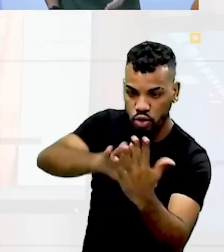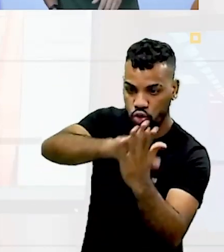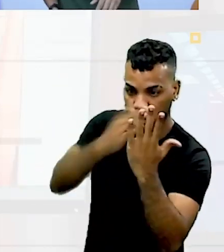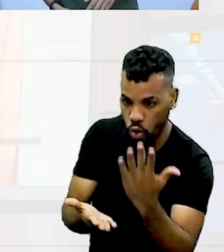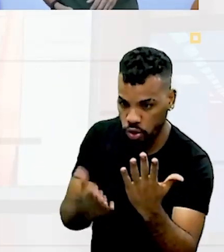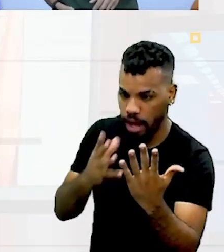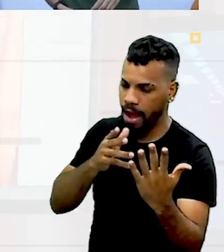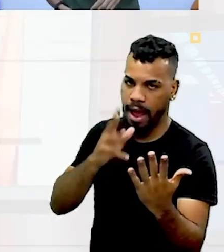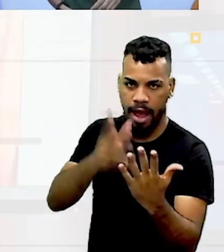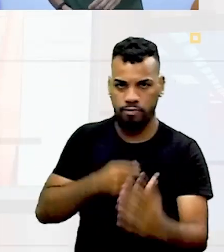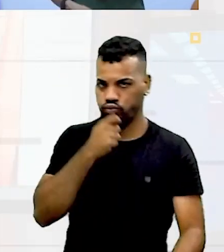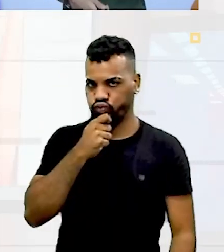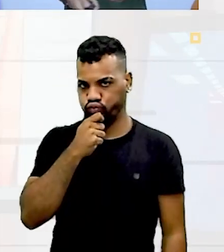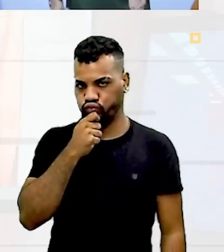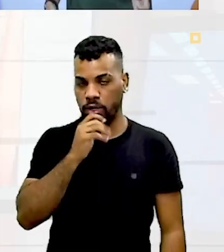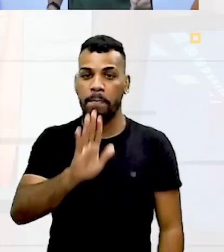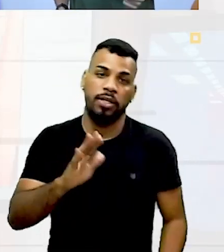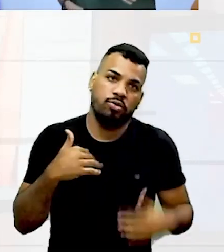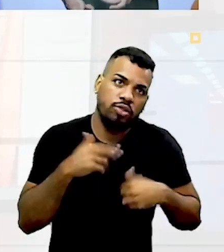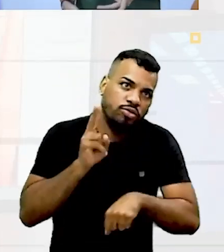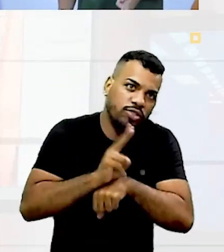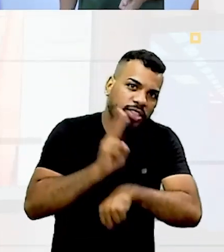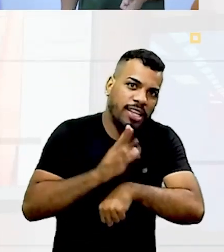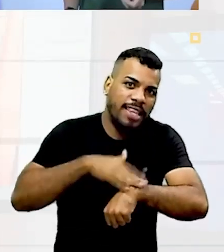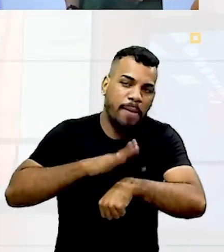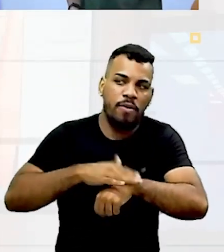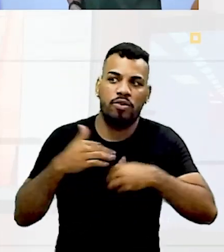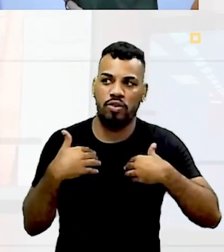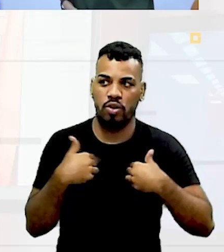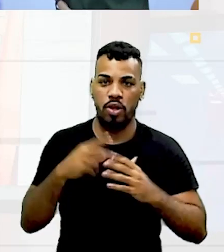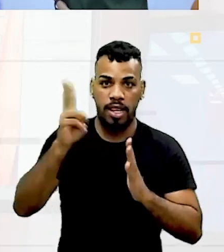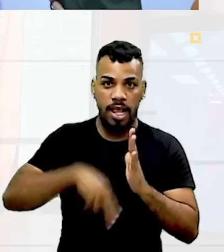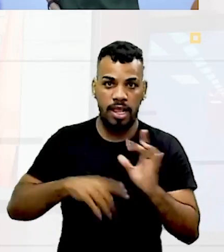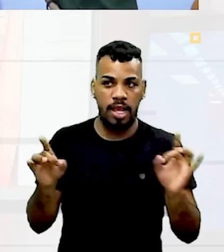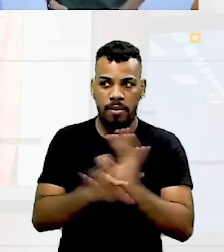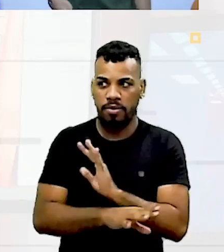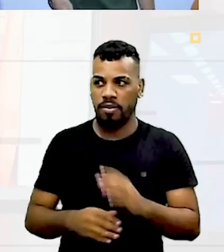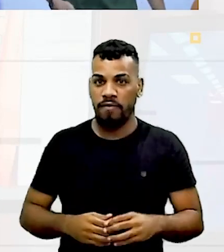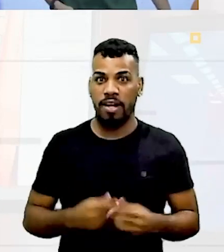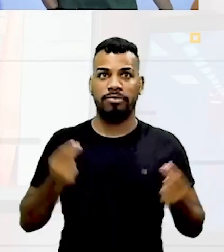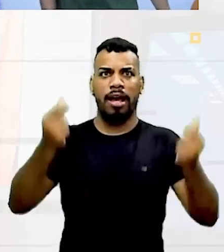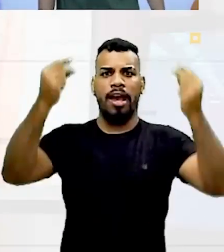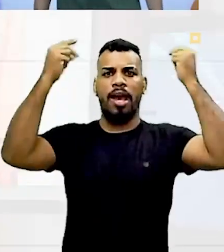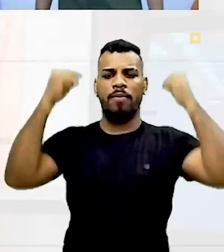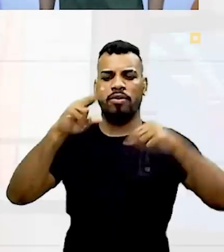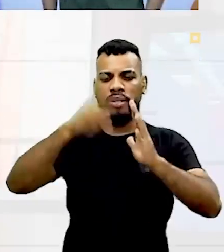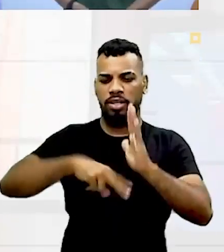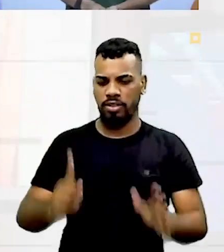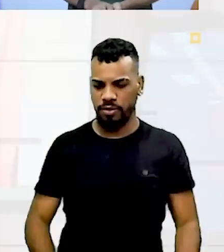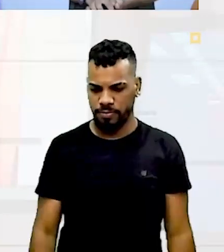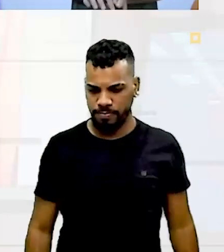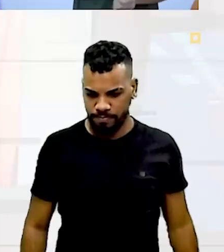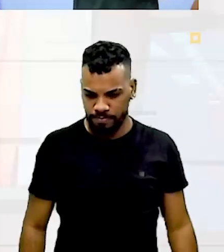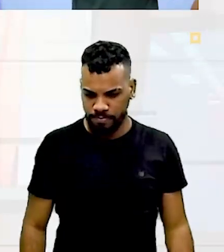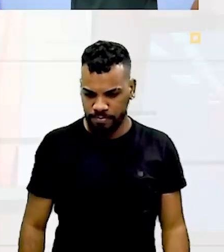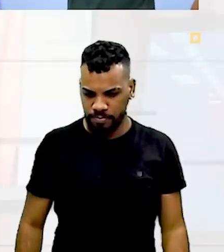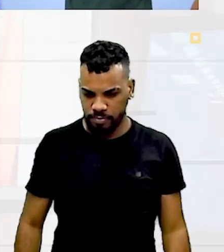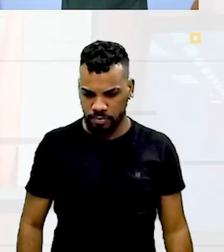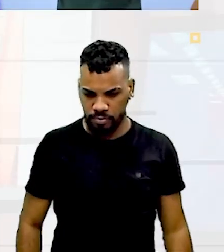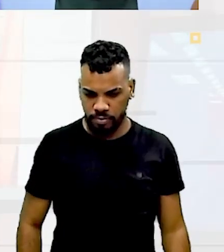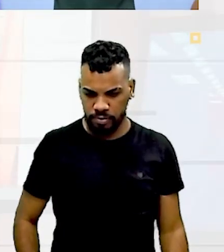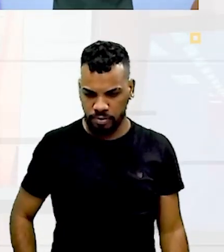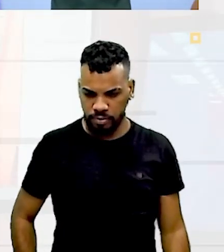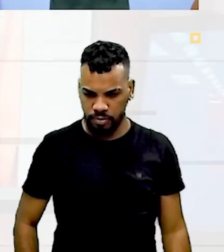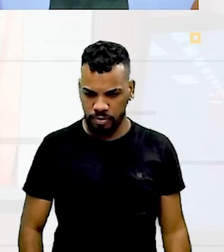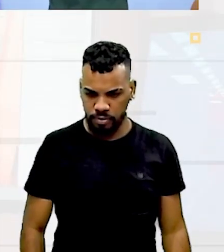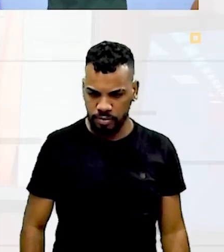completamente, mas eu pretendo, quando eu tiver tempo, terminar de ler, porque faz muito tempo que eu não leio. Uma dica muito